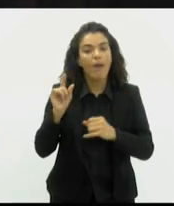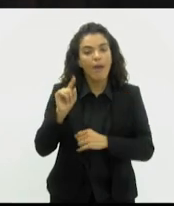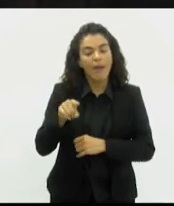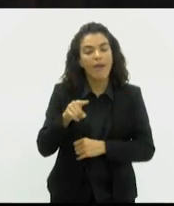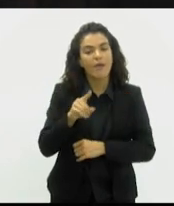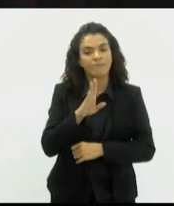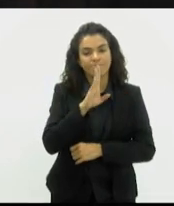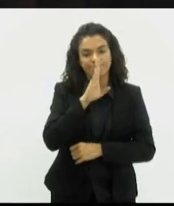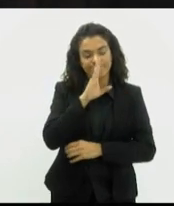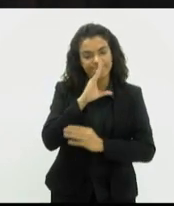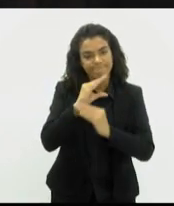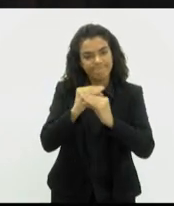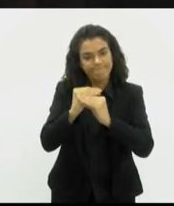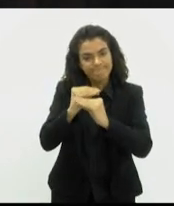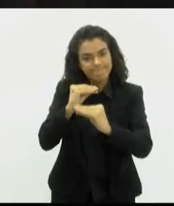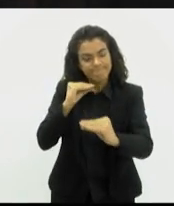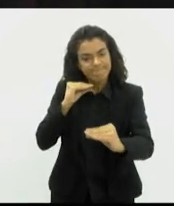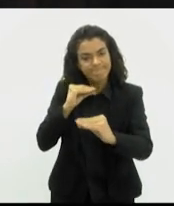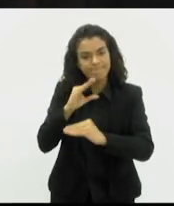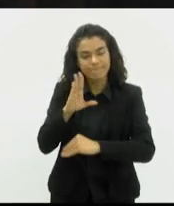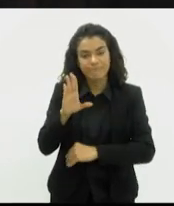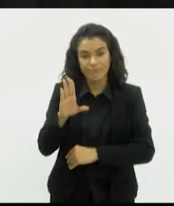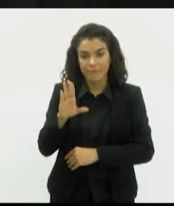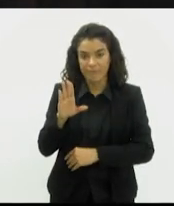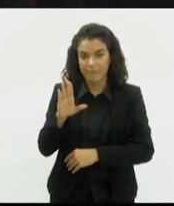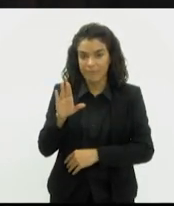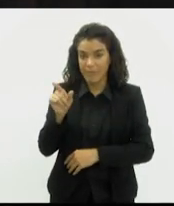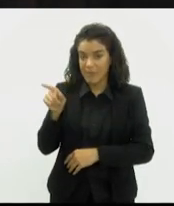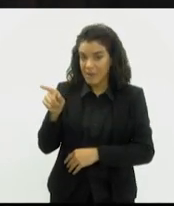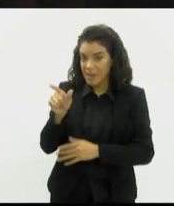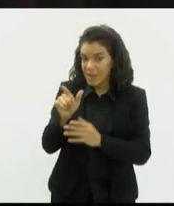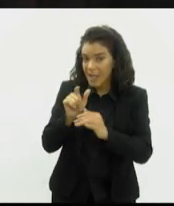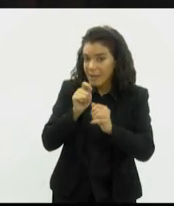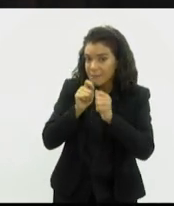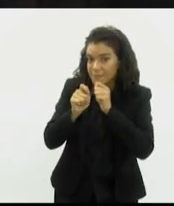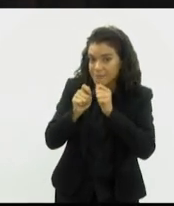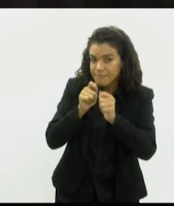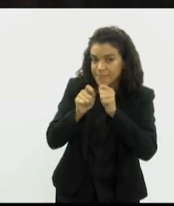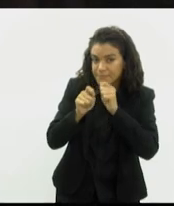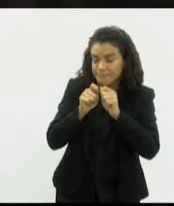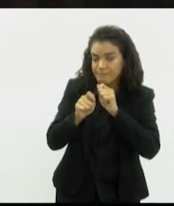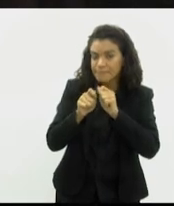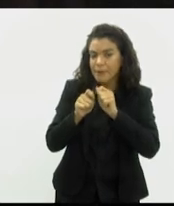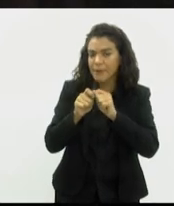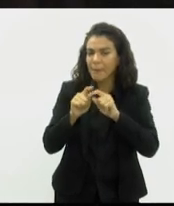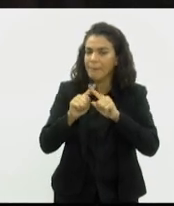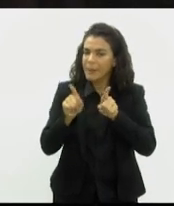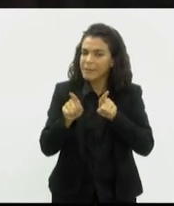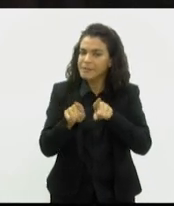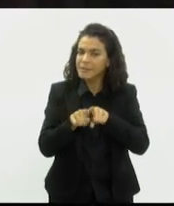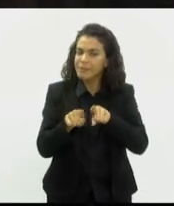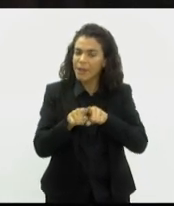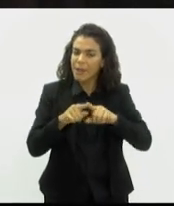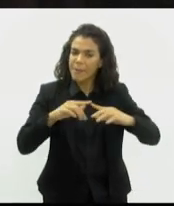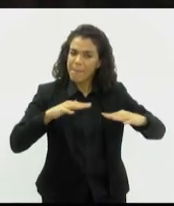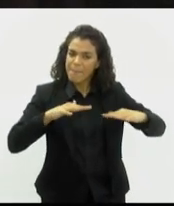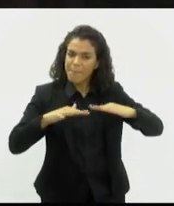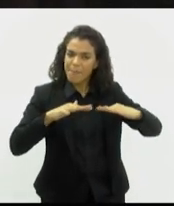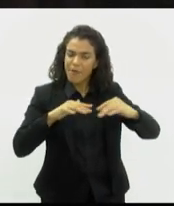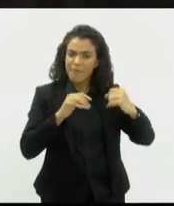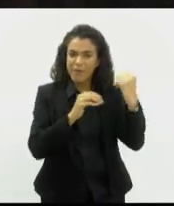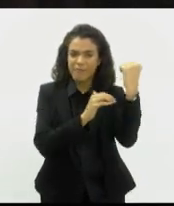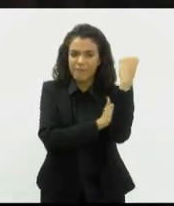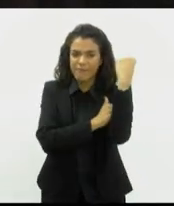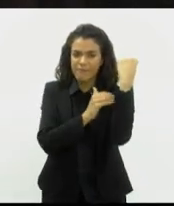silêncio, não só da mídia, mas dos movimentos